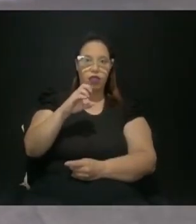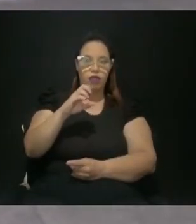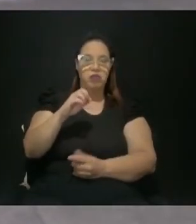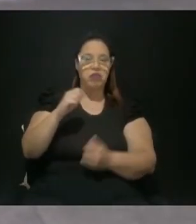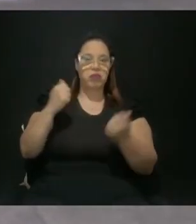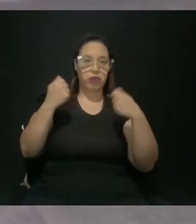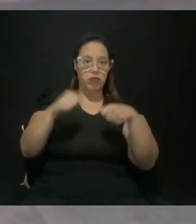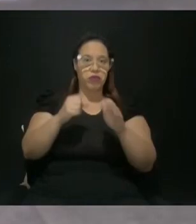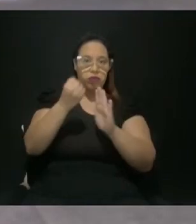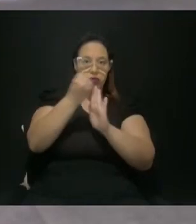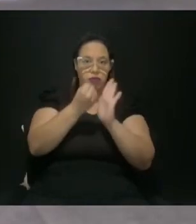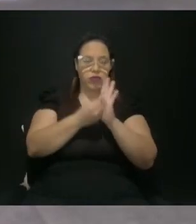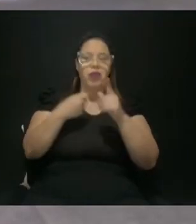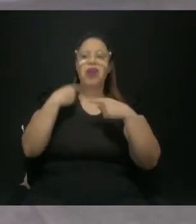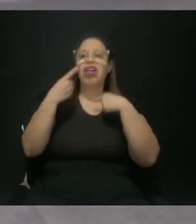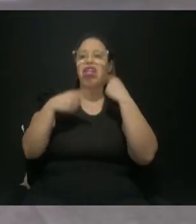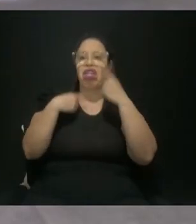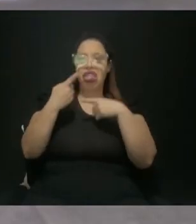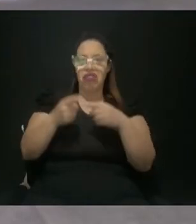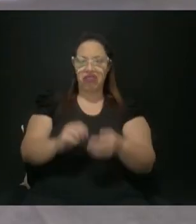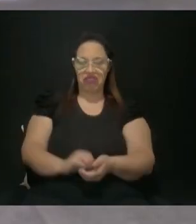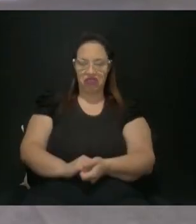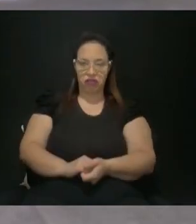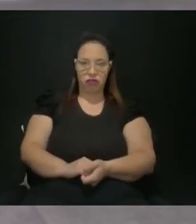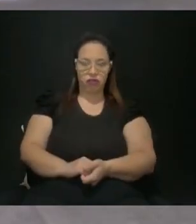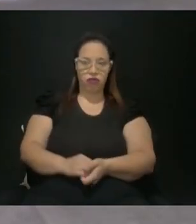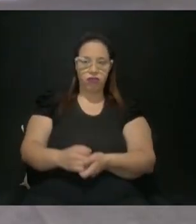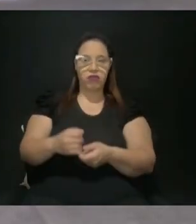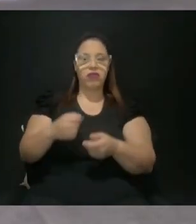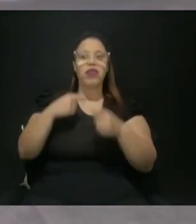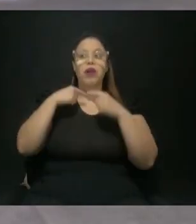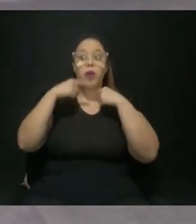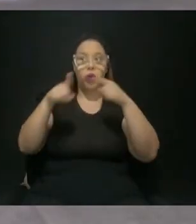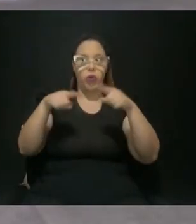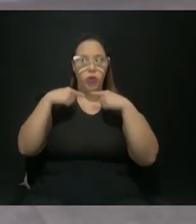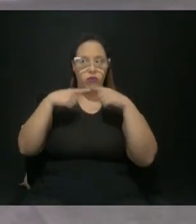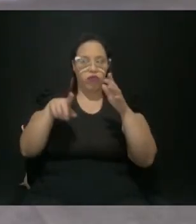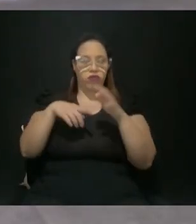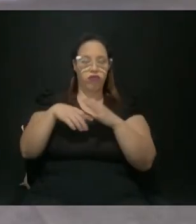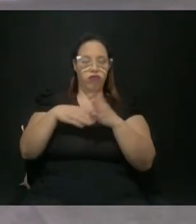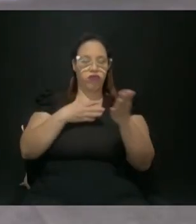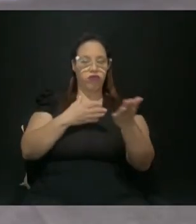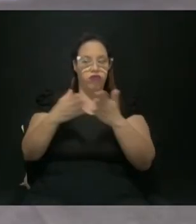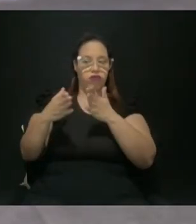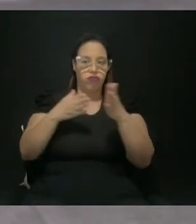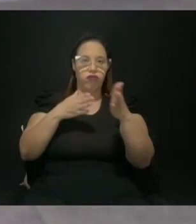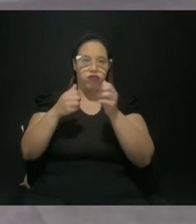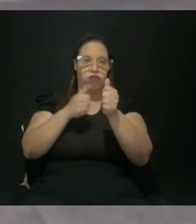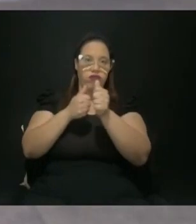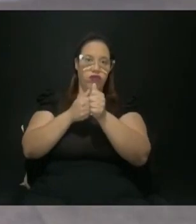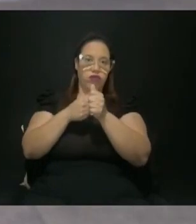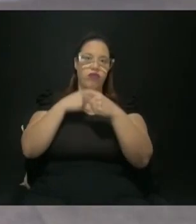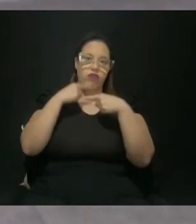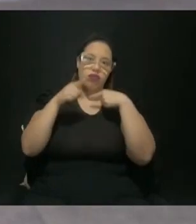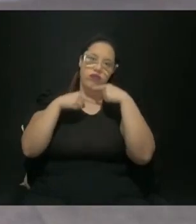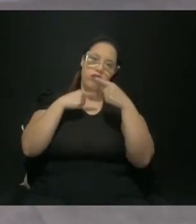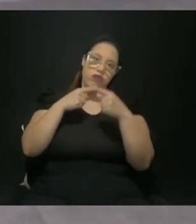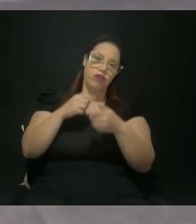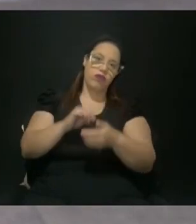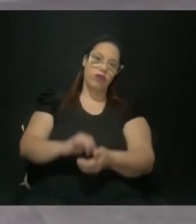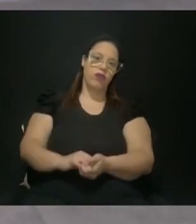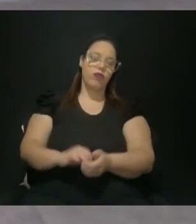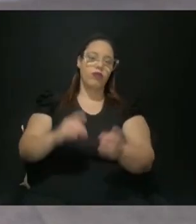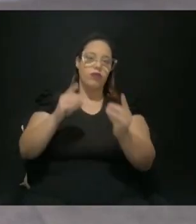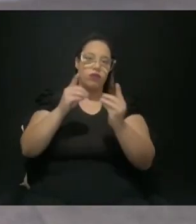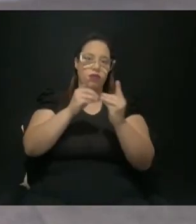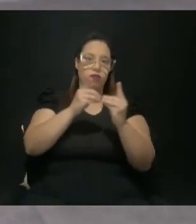de reclamações, registro de denúncias e também o acompanhamento da reclamação. O nosso atendimento aqui no